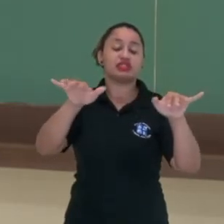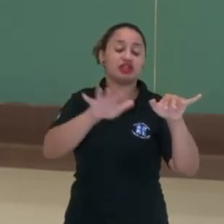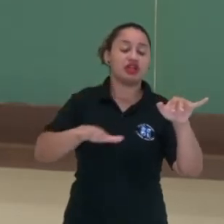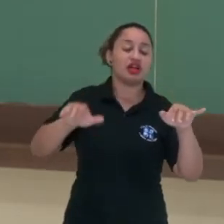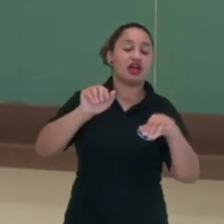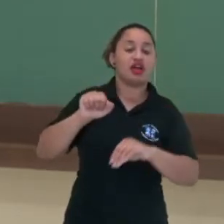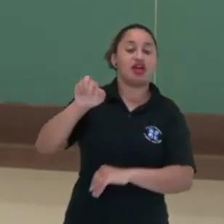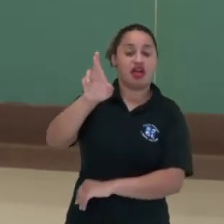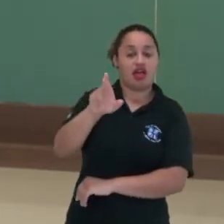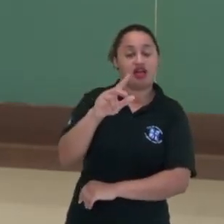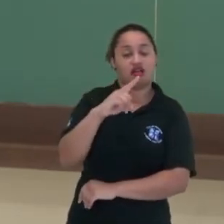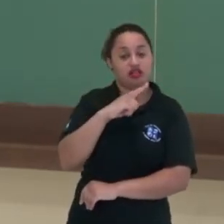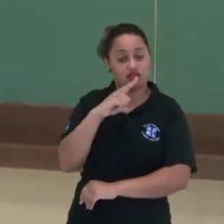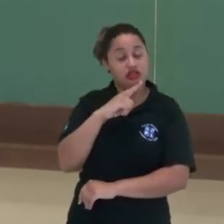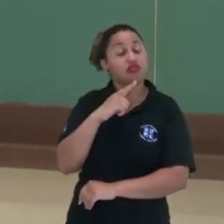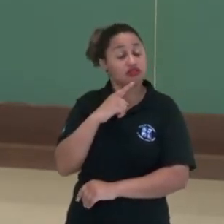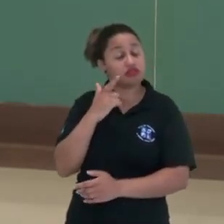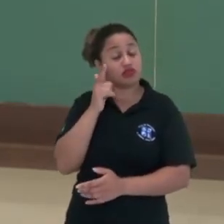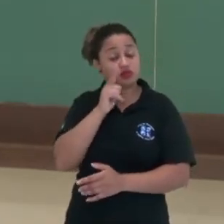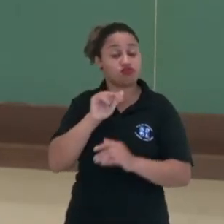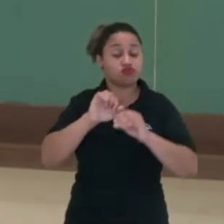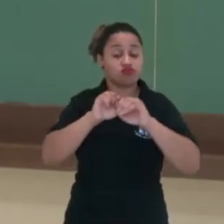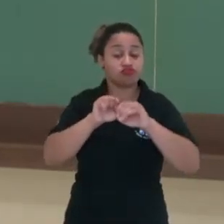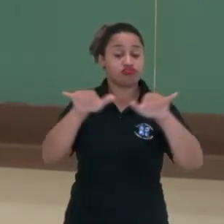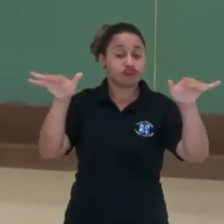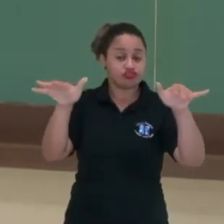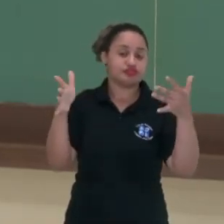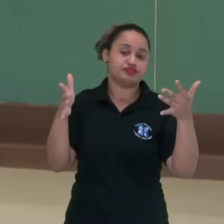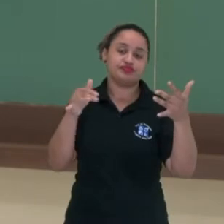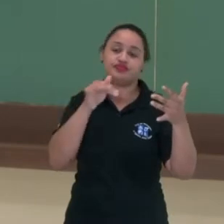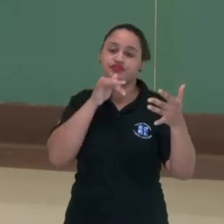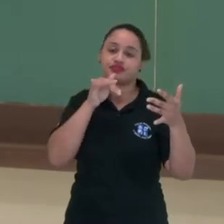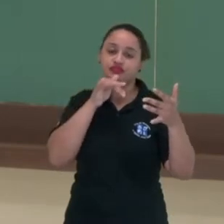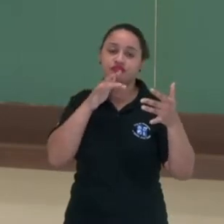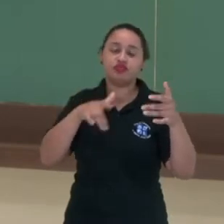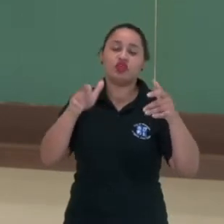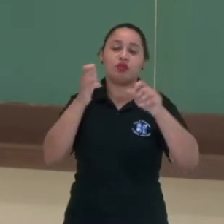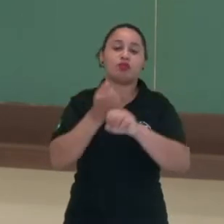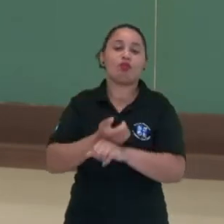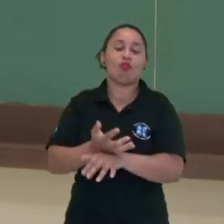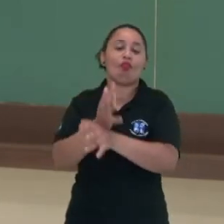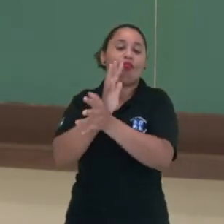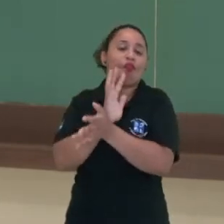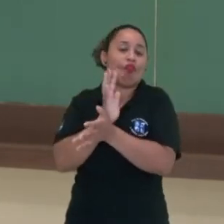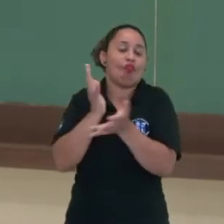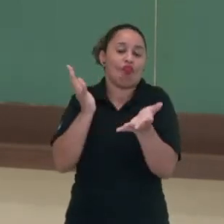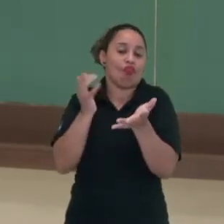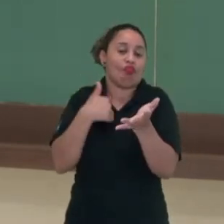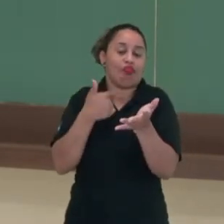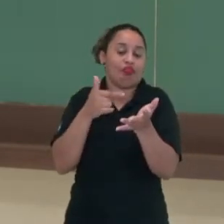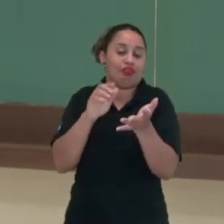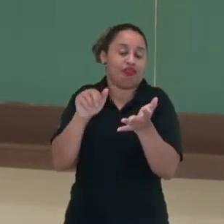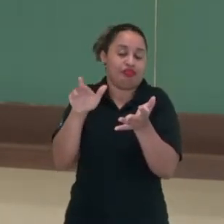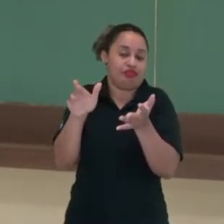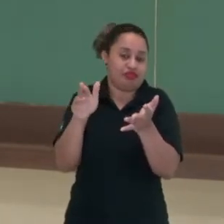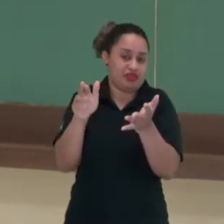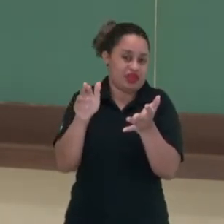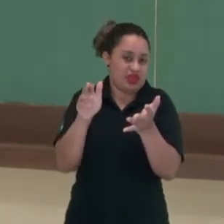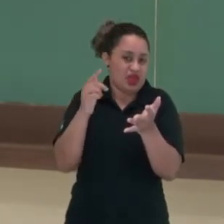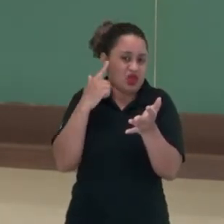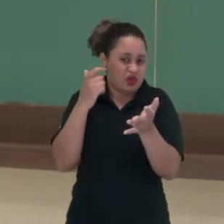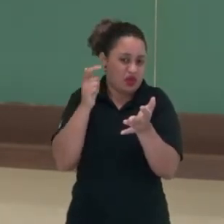tiver alguma matéria para ele se propagar. Então, por exemplo, no espaço, que não tem ar, o som vai se propagar no espaço?